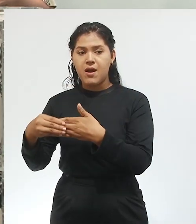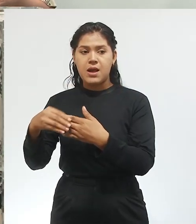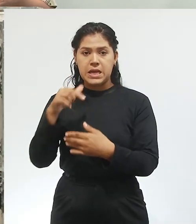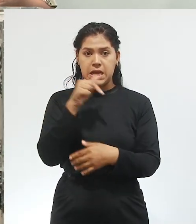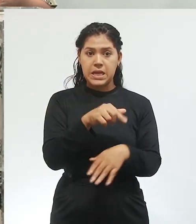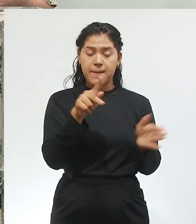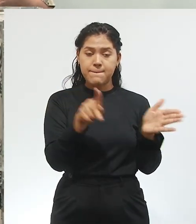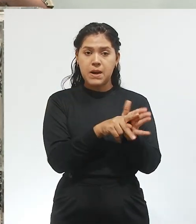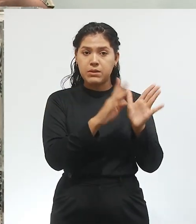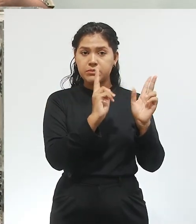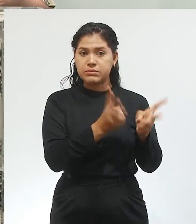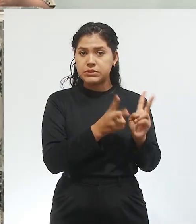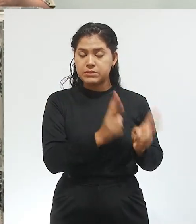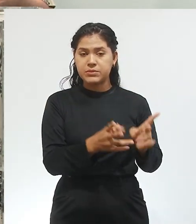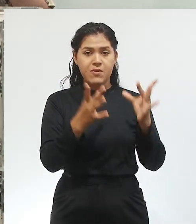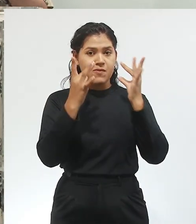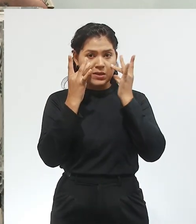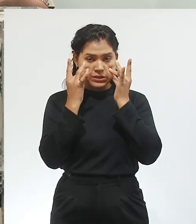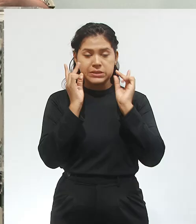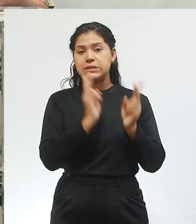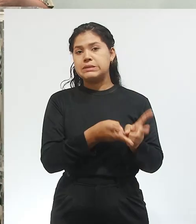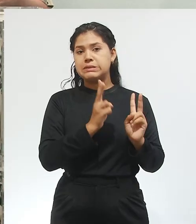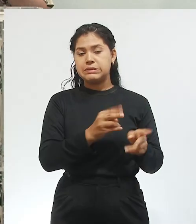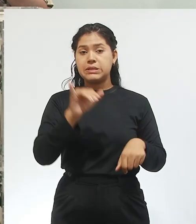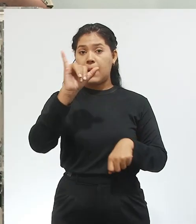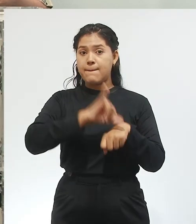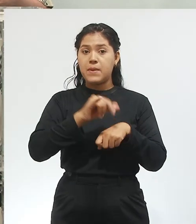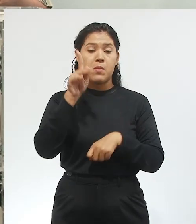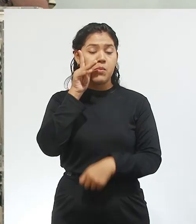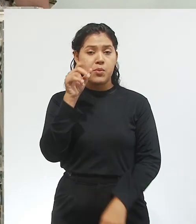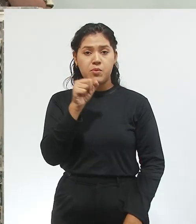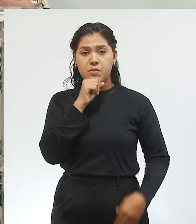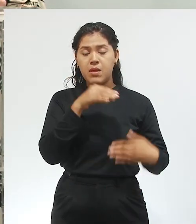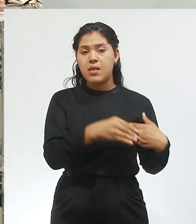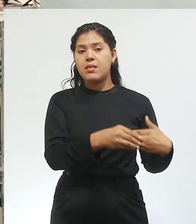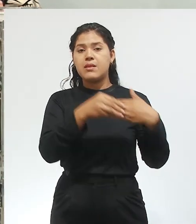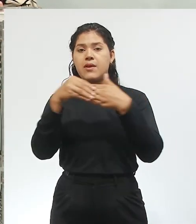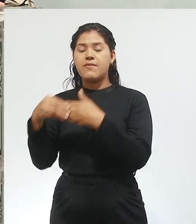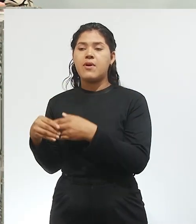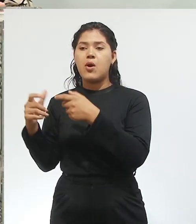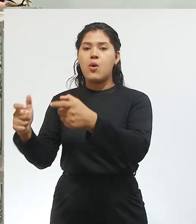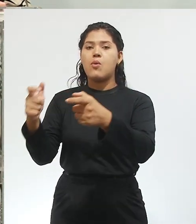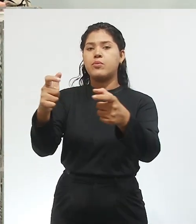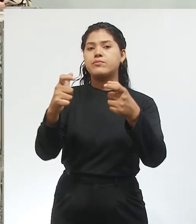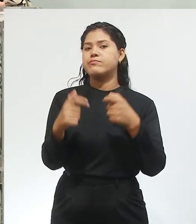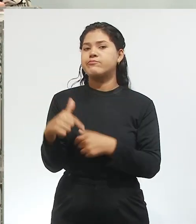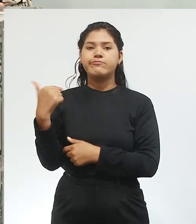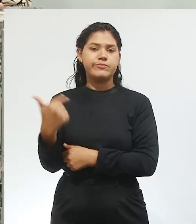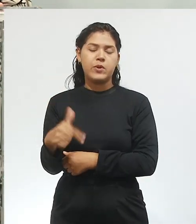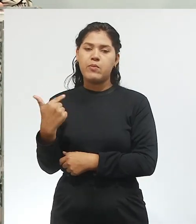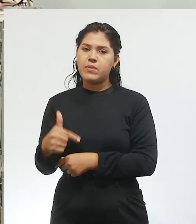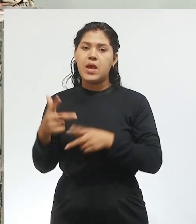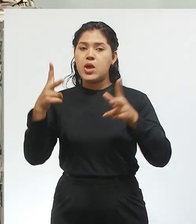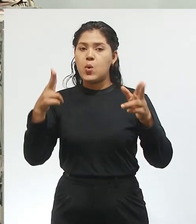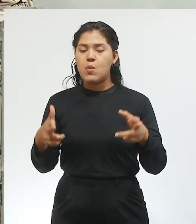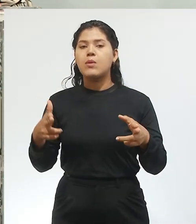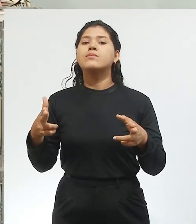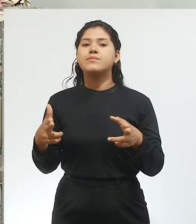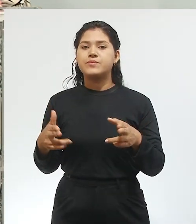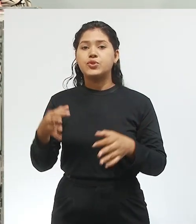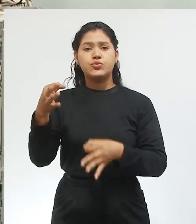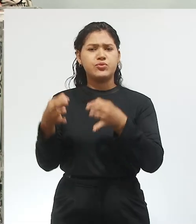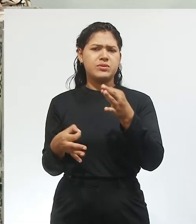num local fixo, né, aqui na cidade, na capital, para outros locais onde não existam.